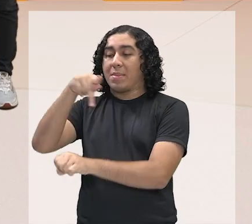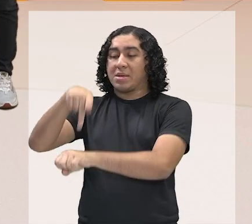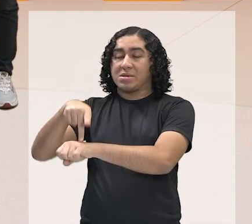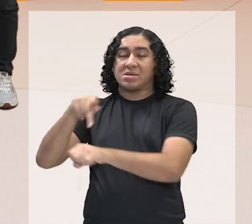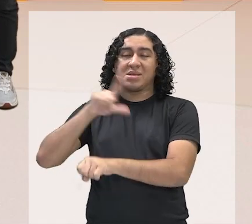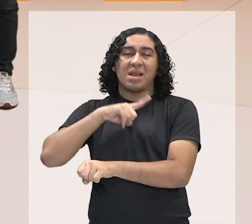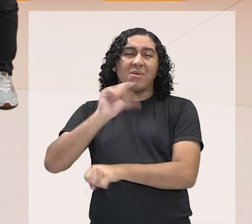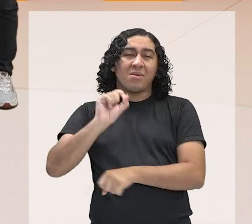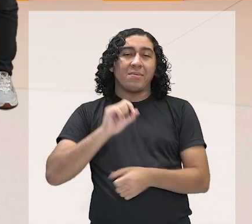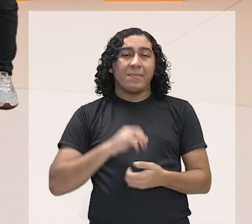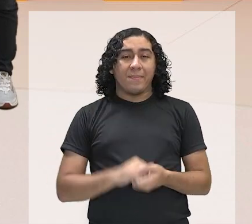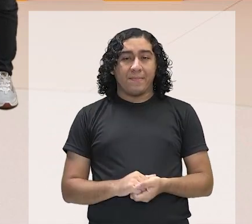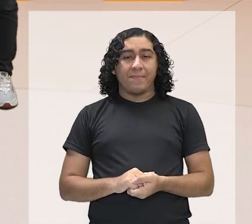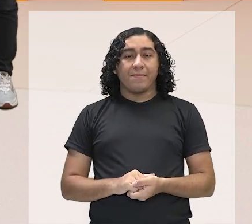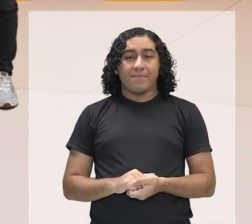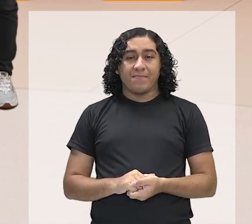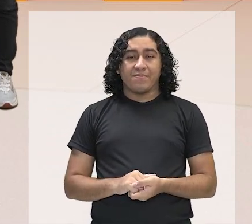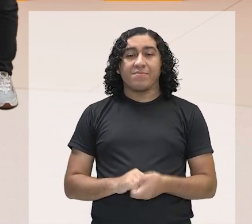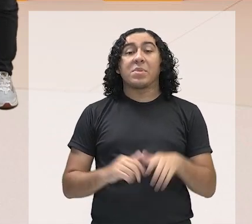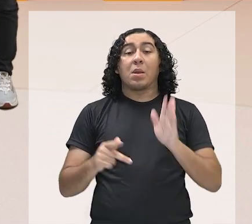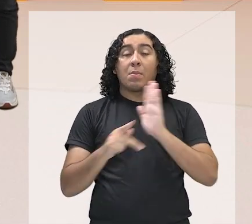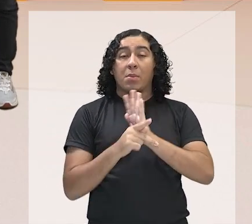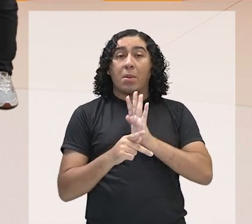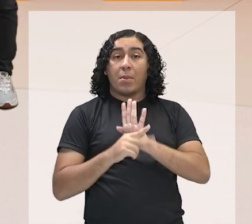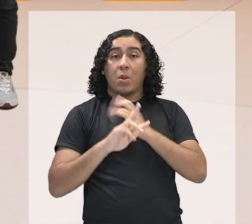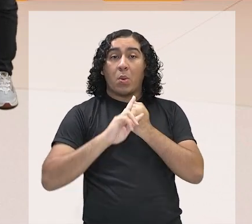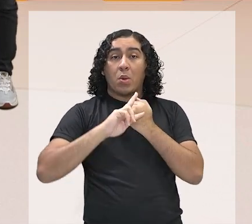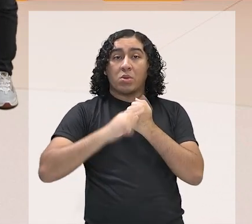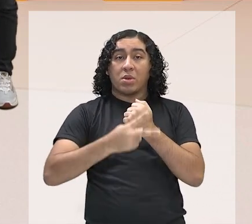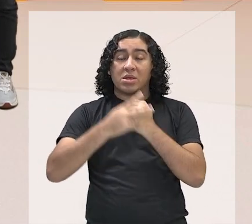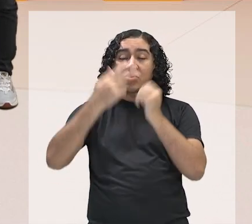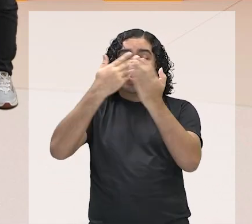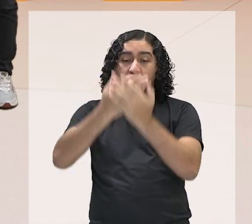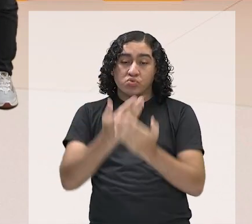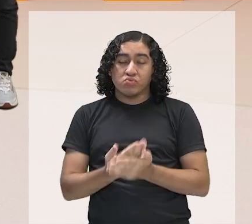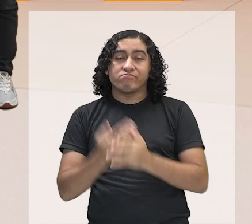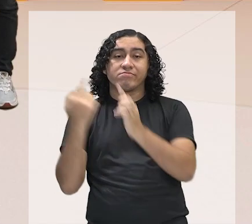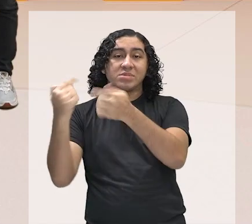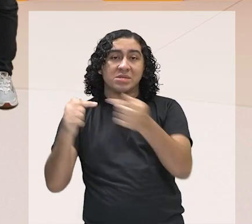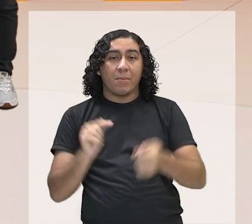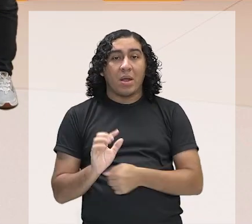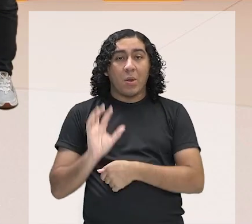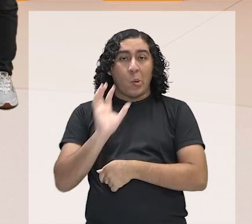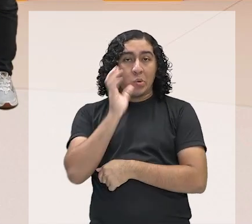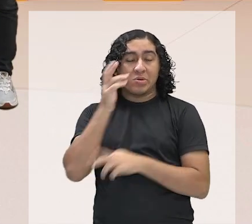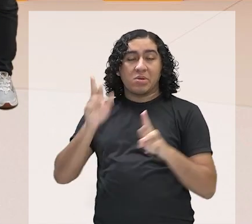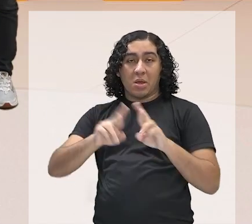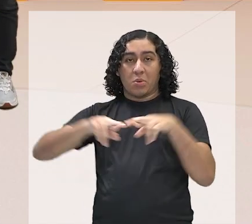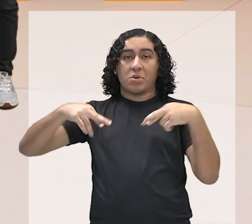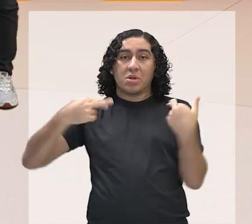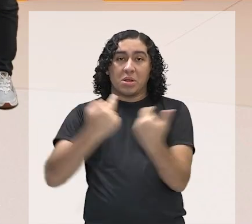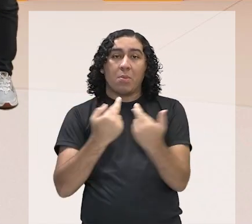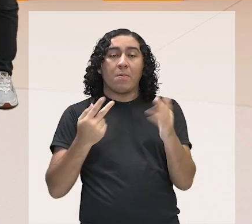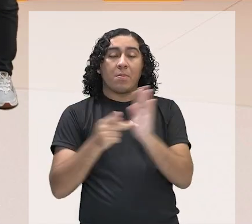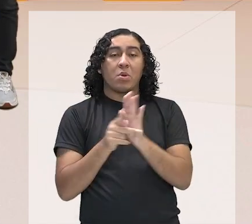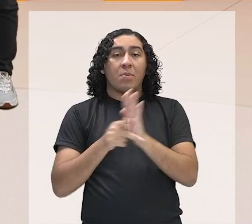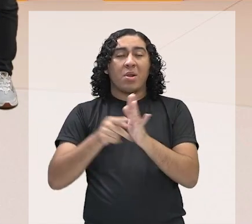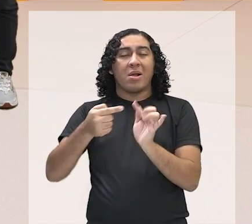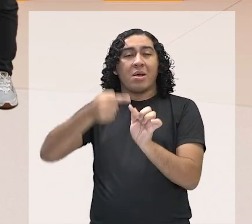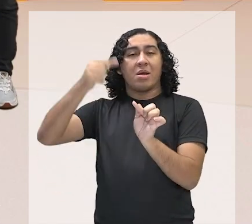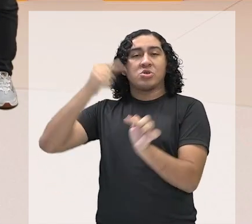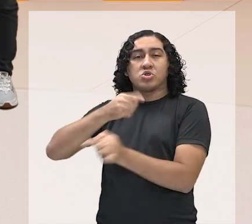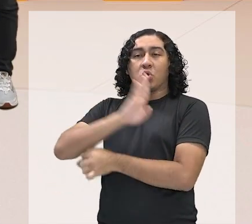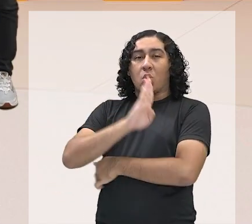lá dos estudos e debates que aconteceram nas reuniões do Clube de Roma, tá, turma?